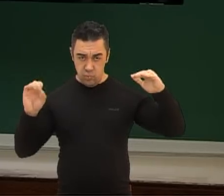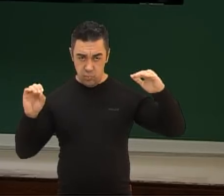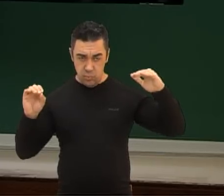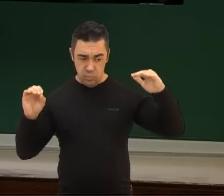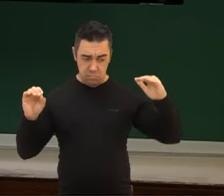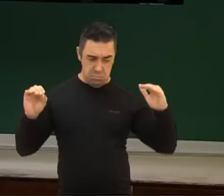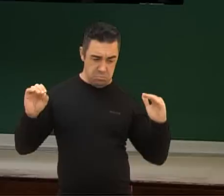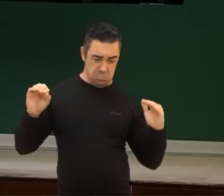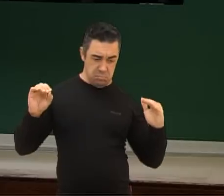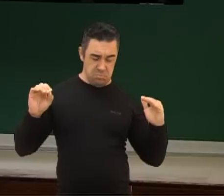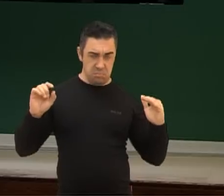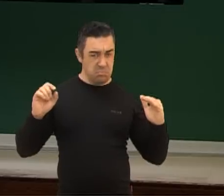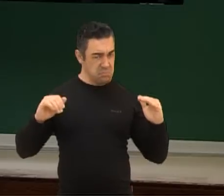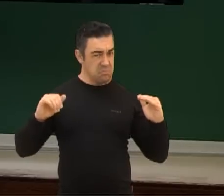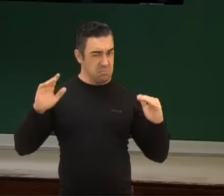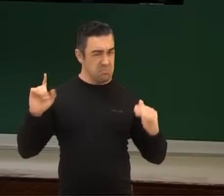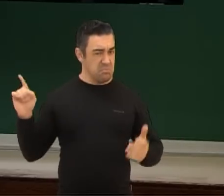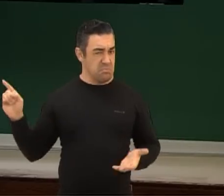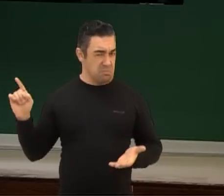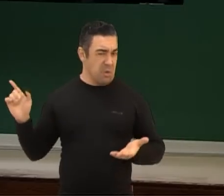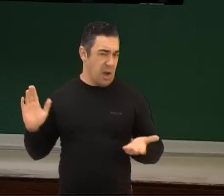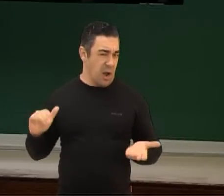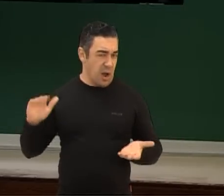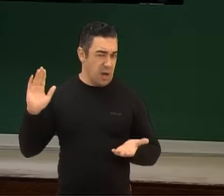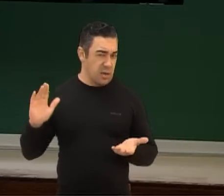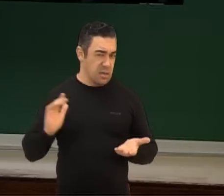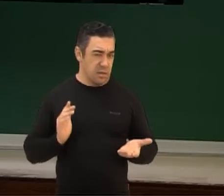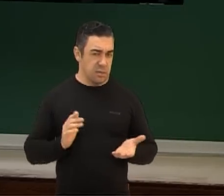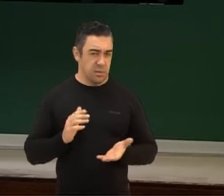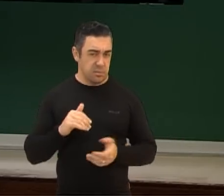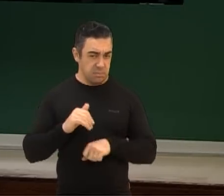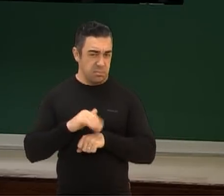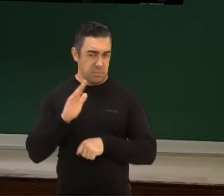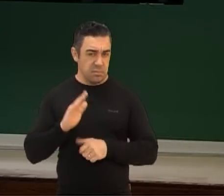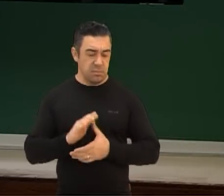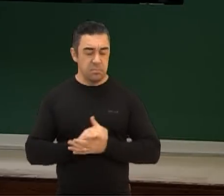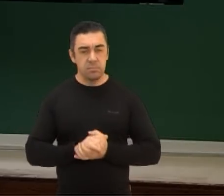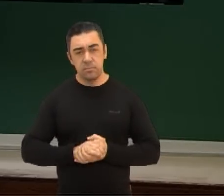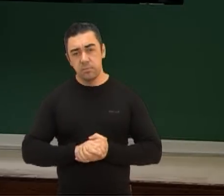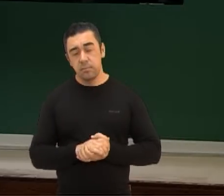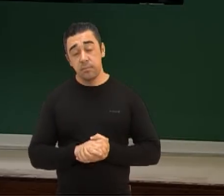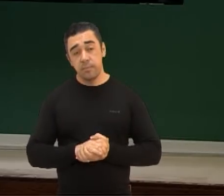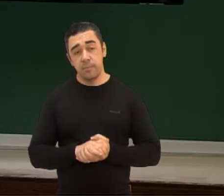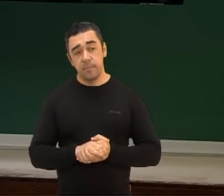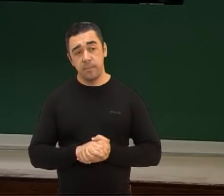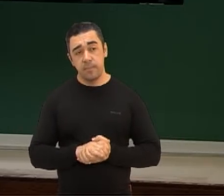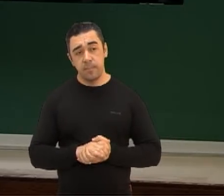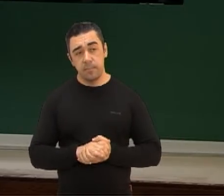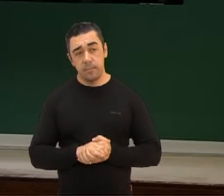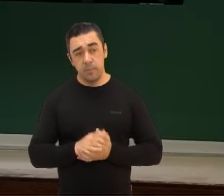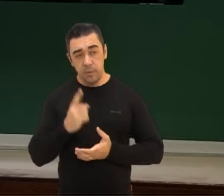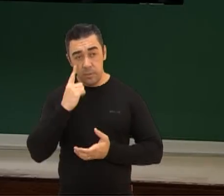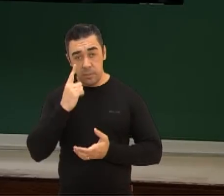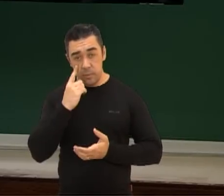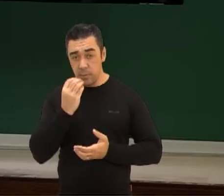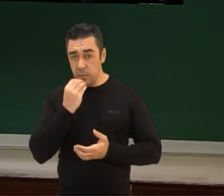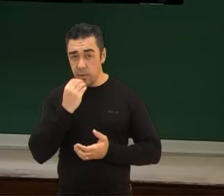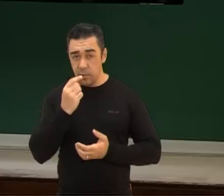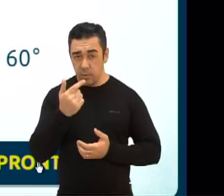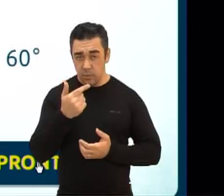que é mais do que meia volta isso aqui, né? Ele tem mais do que meia volta. Então, vamos tentar o